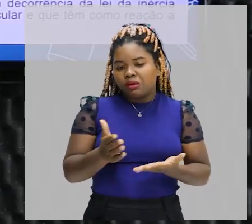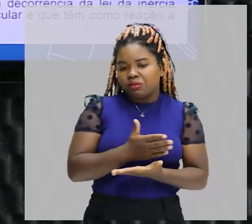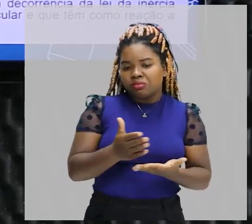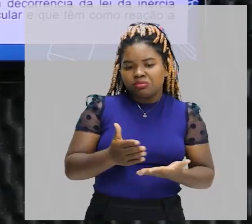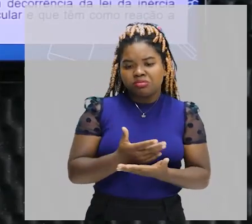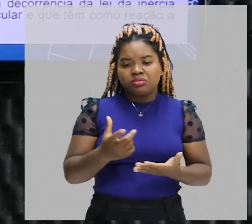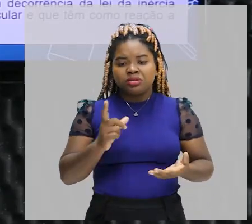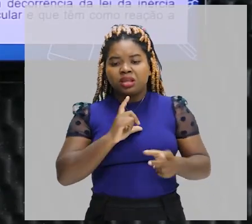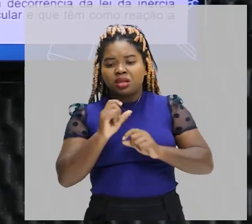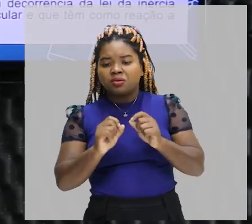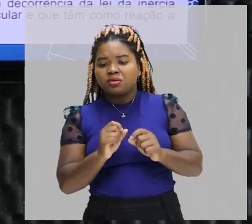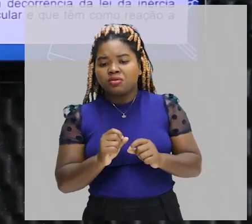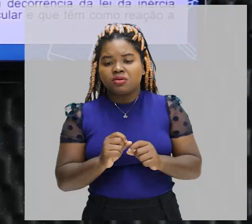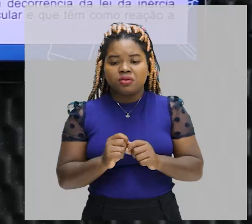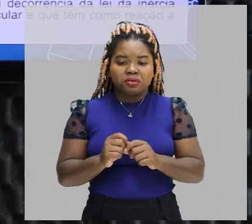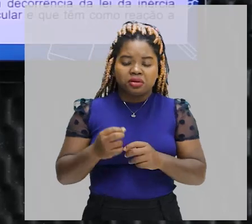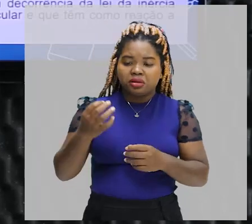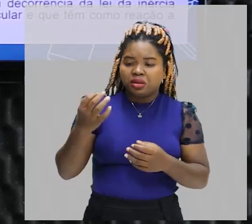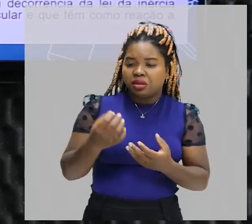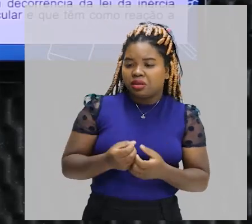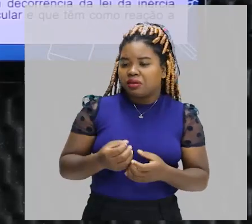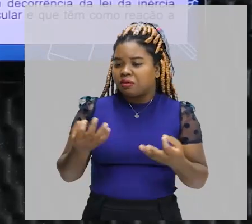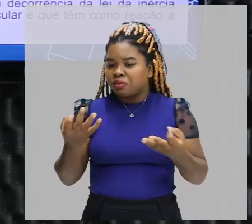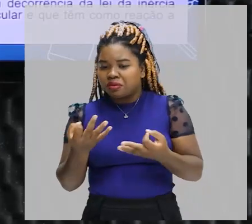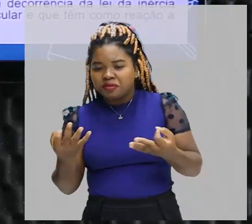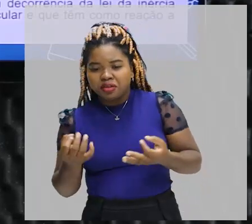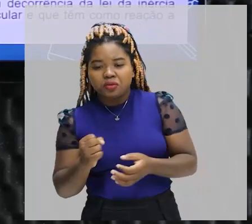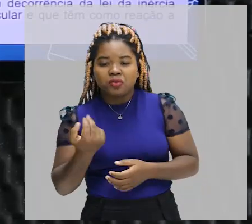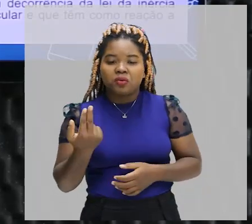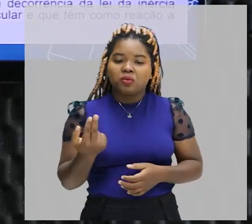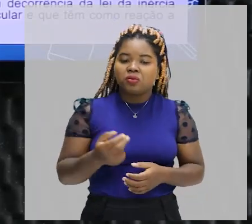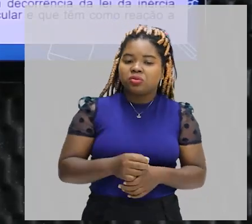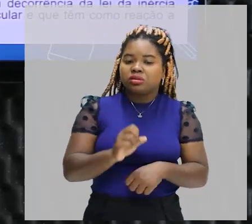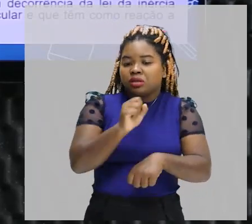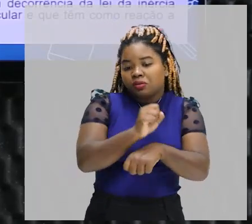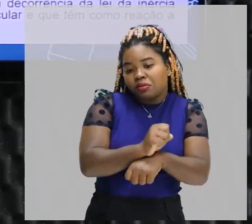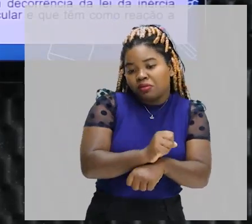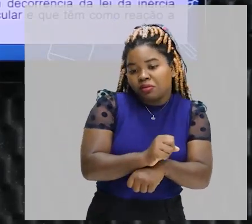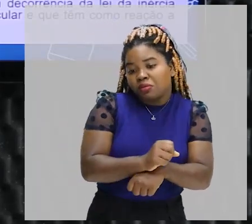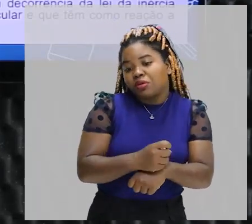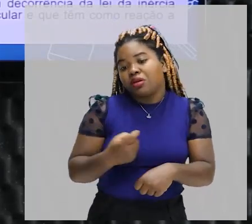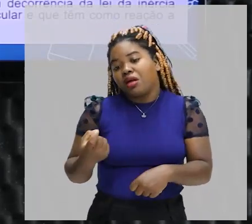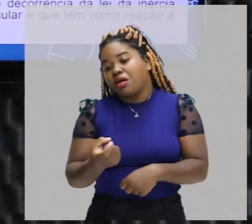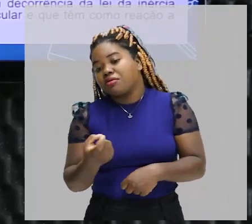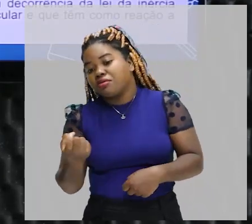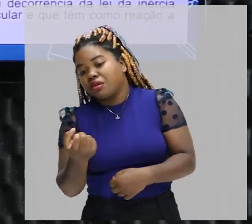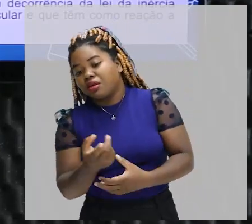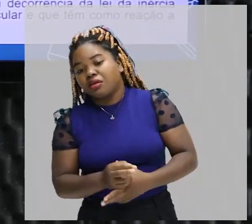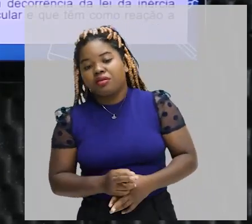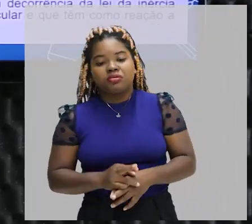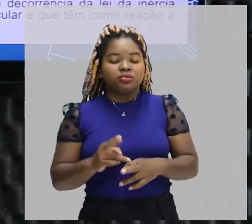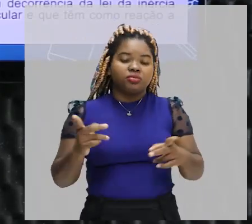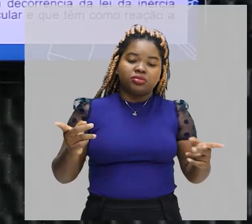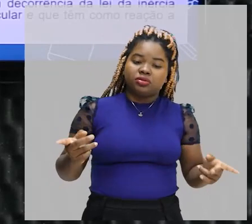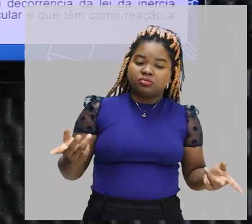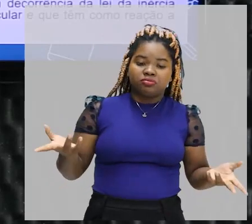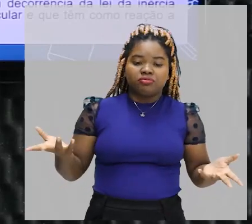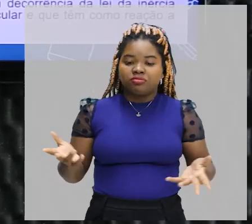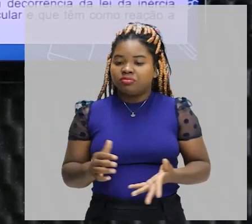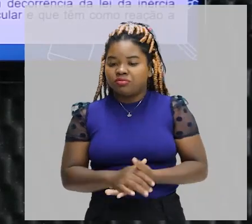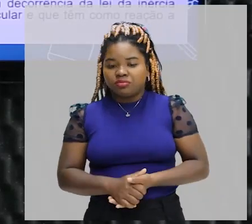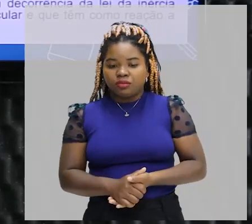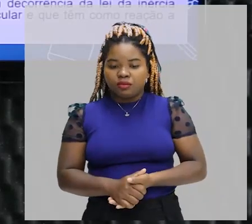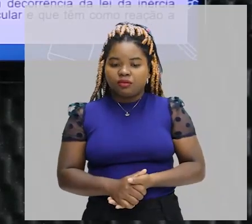Ou que está ali em um repouso eterno, para qualquer referencial estar em repouso, tá